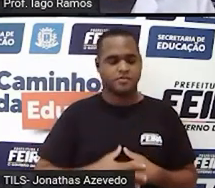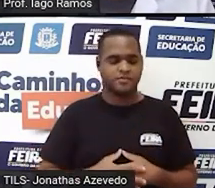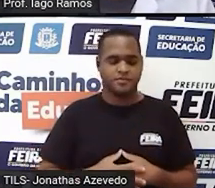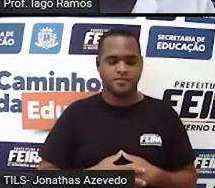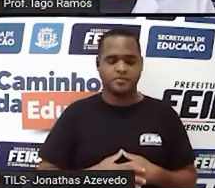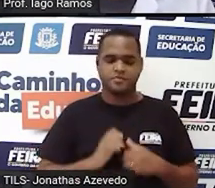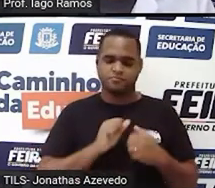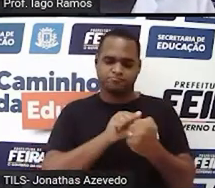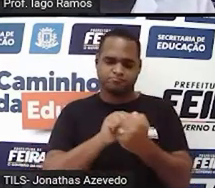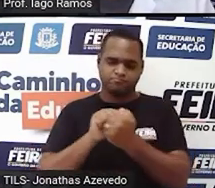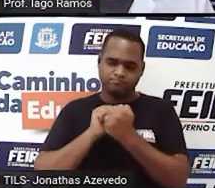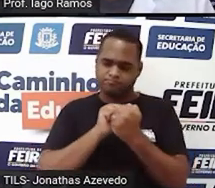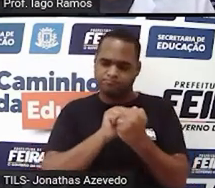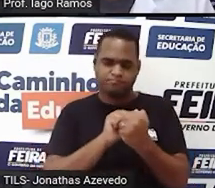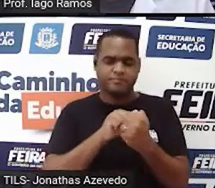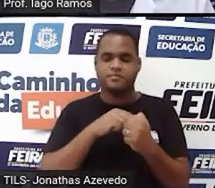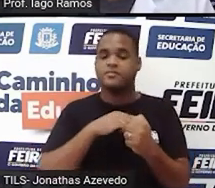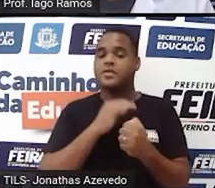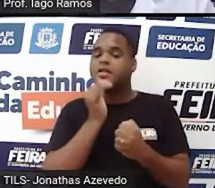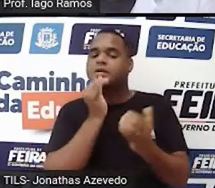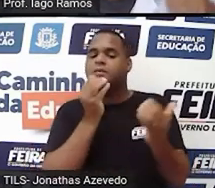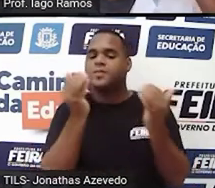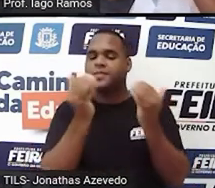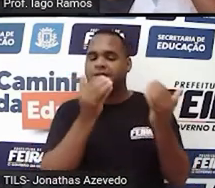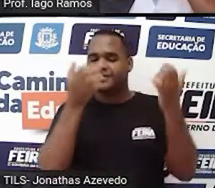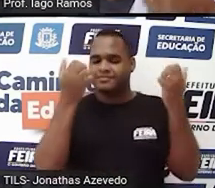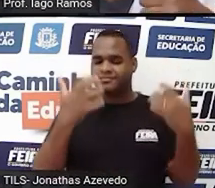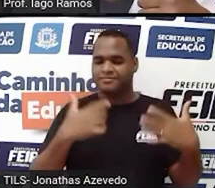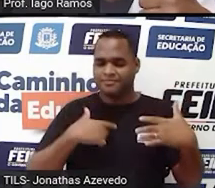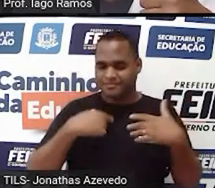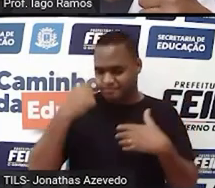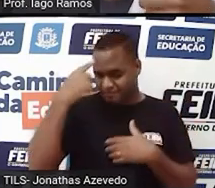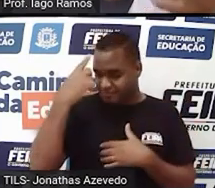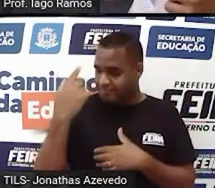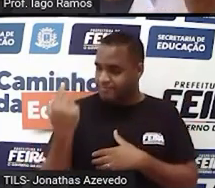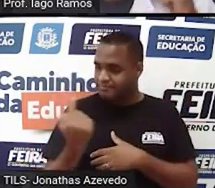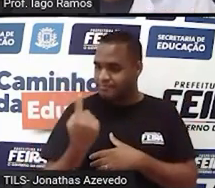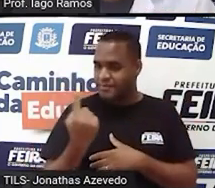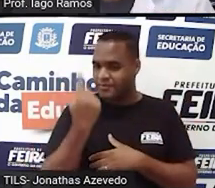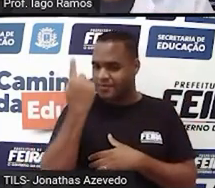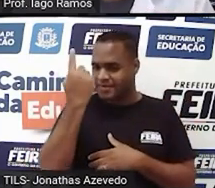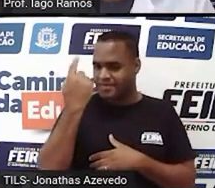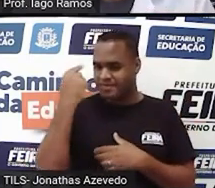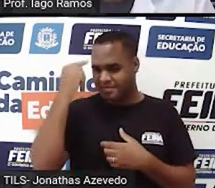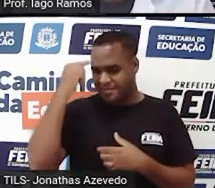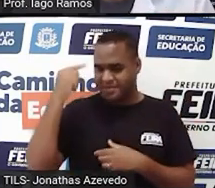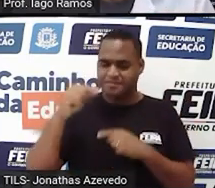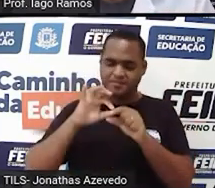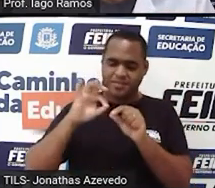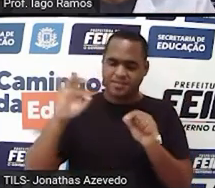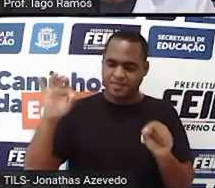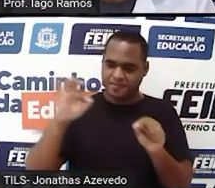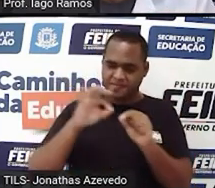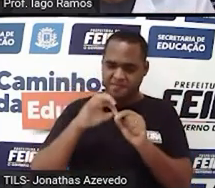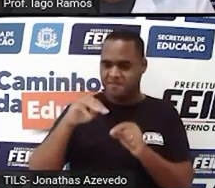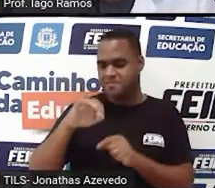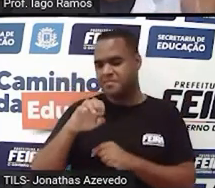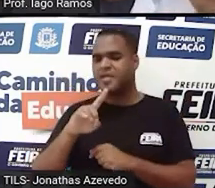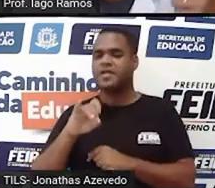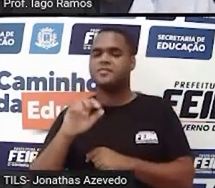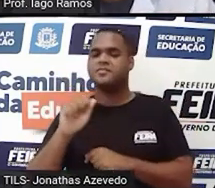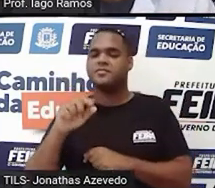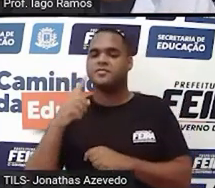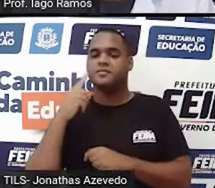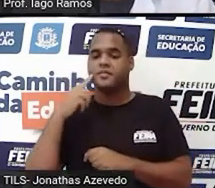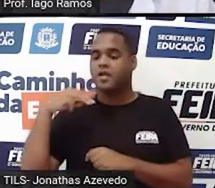elas nos acompanham porque por exemplo a nossa altura é um tipo de medida né a